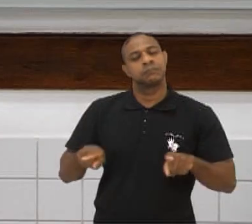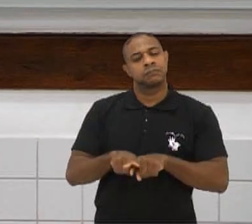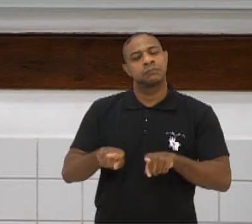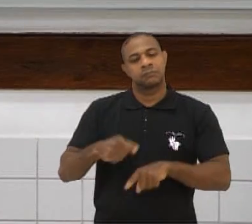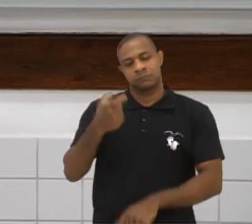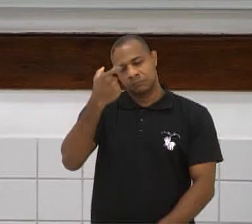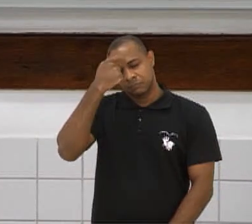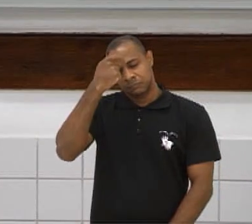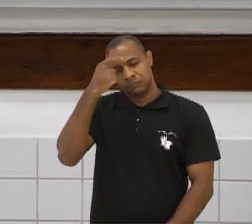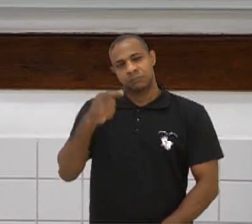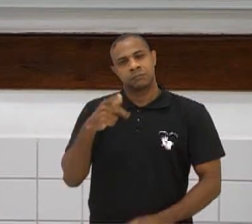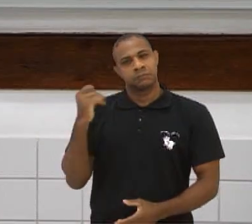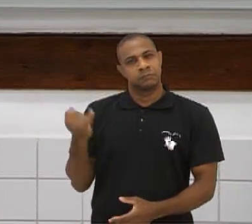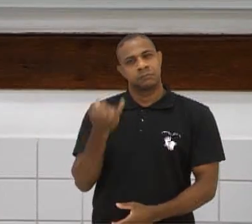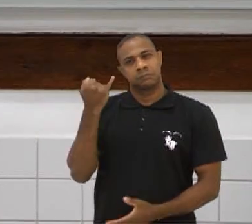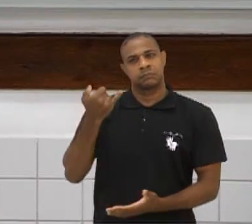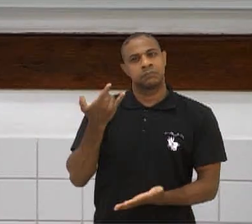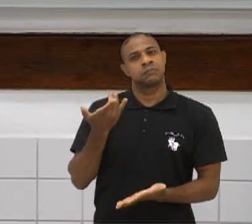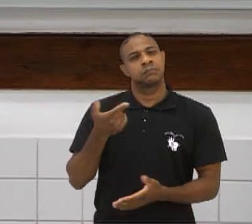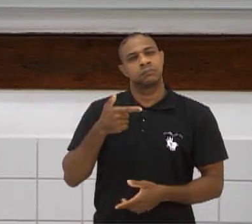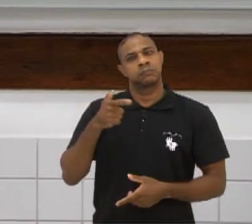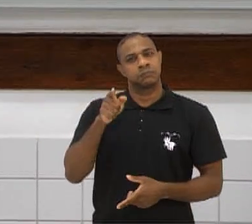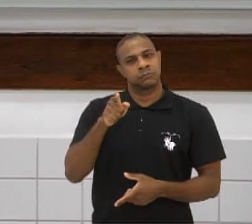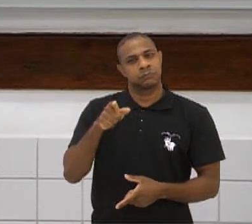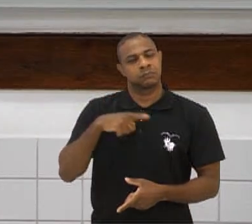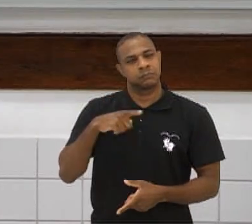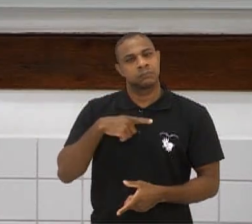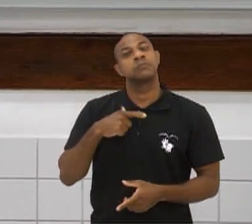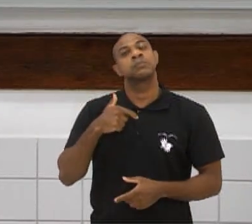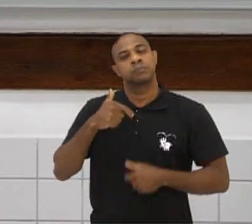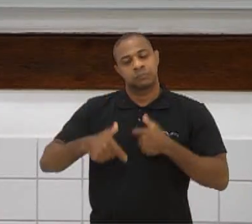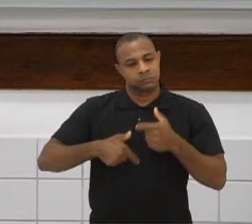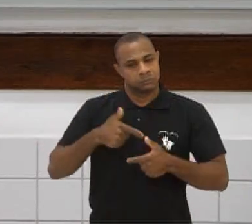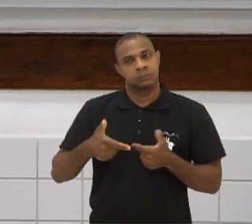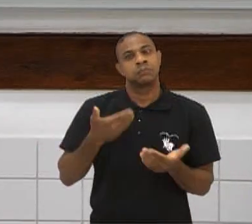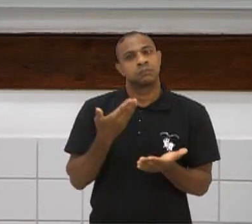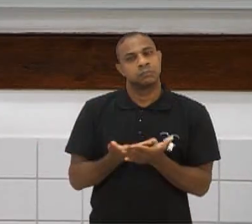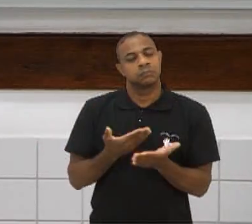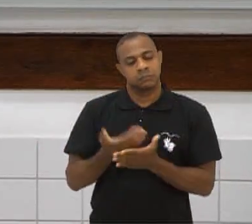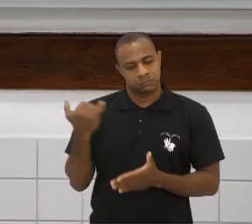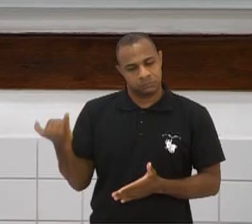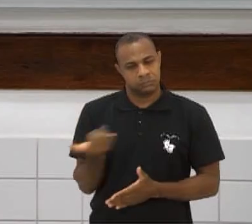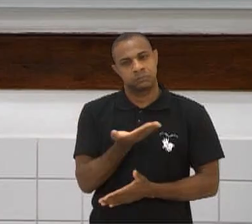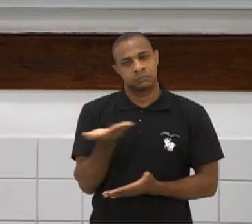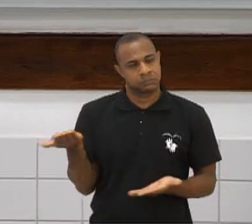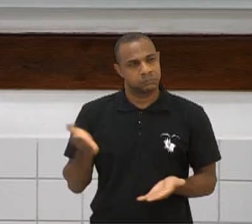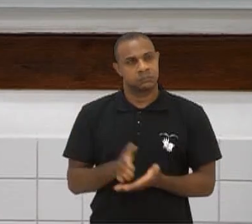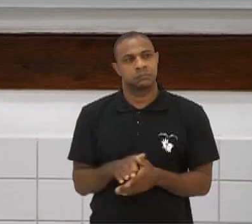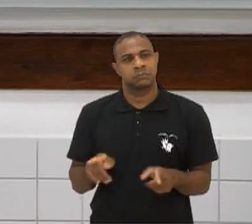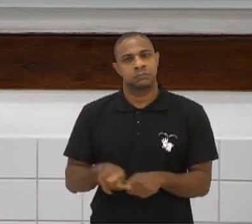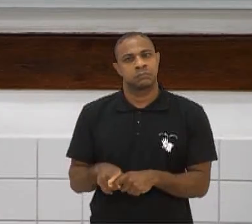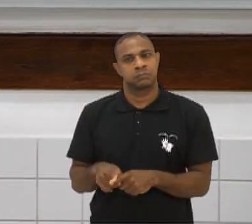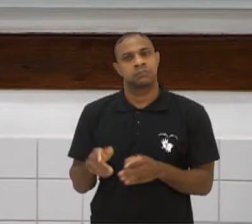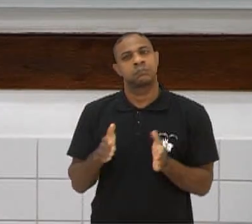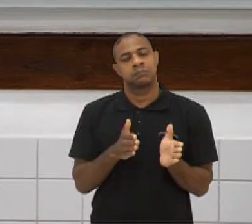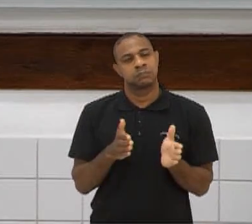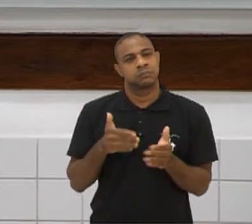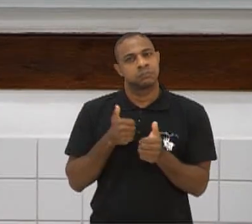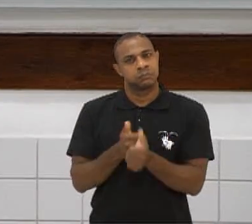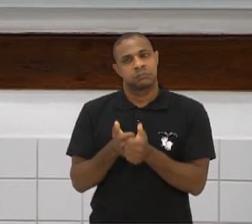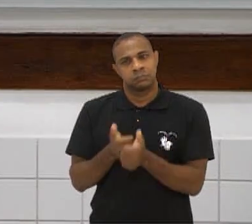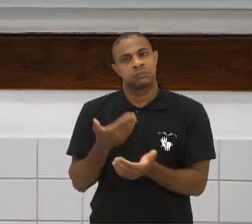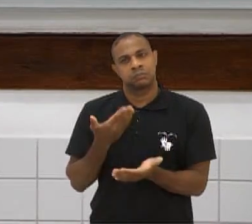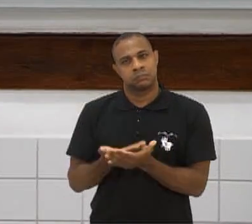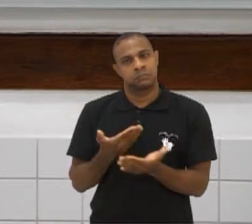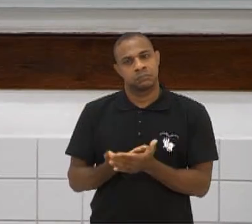da importância do papel de estudante que vocês têm a desempenhar nesse momento de aulas remotas, né, em função da